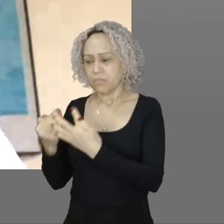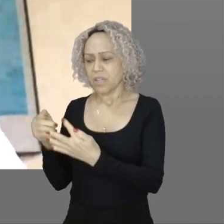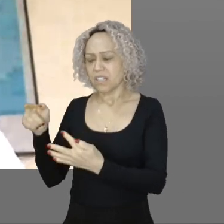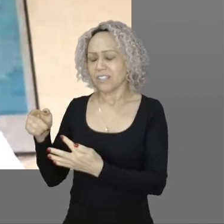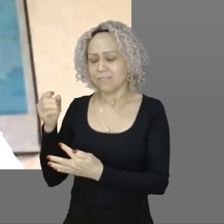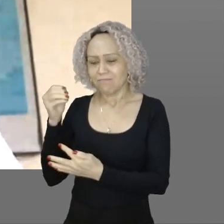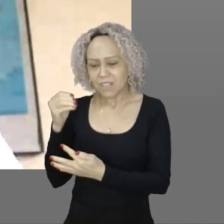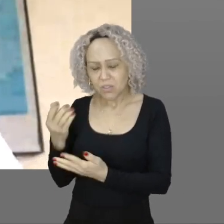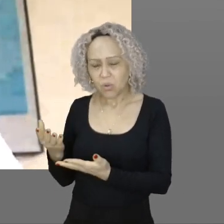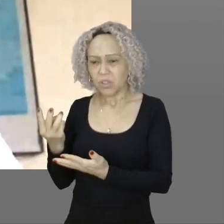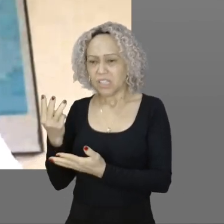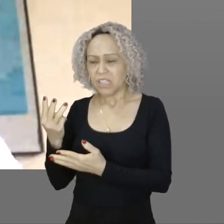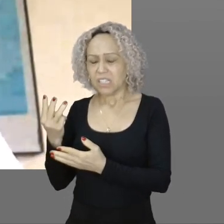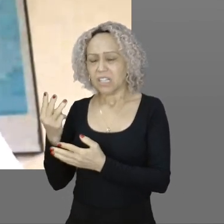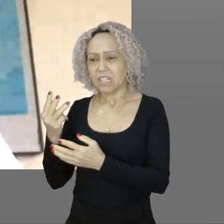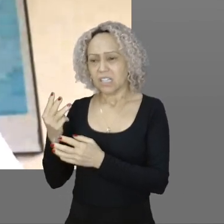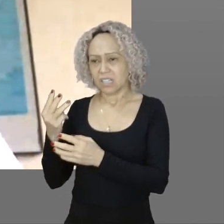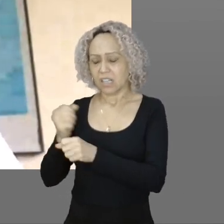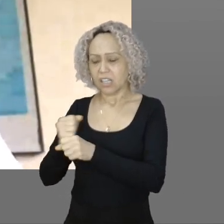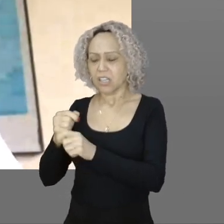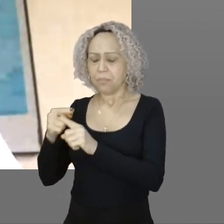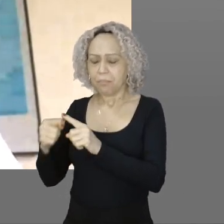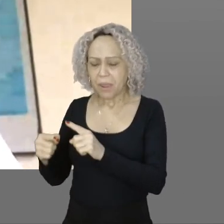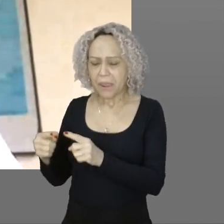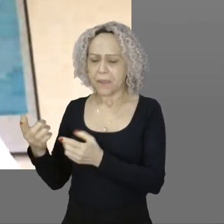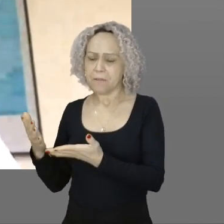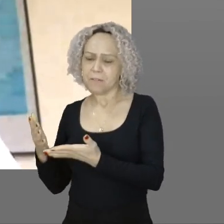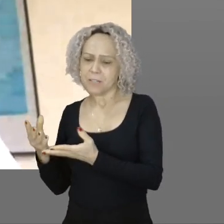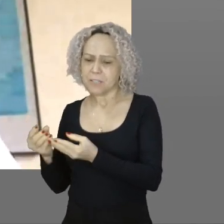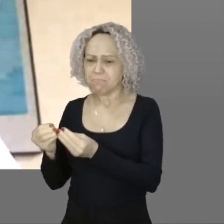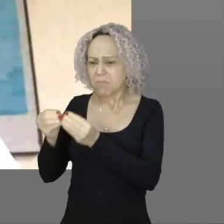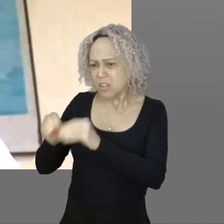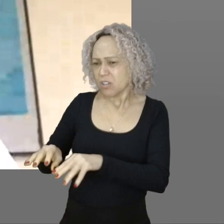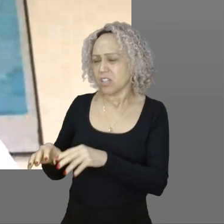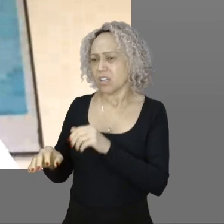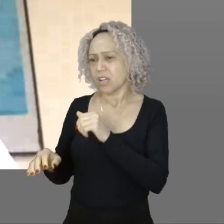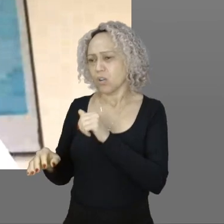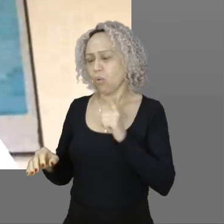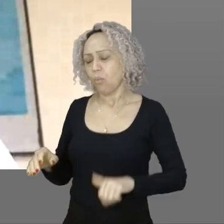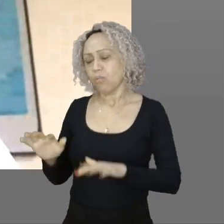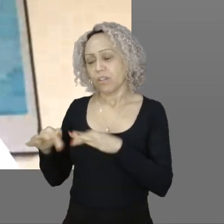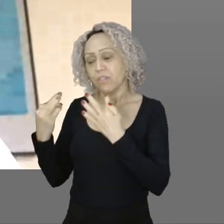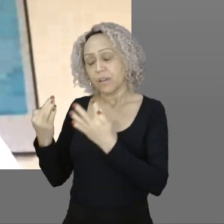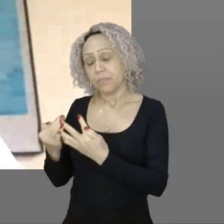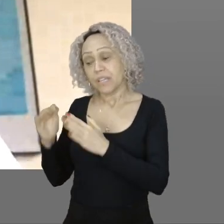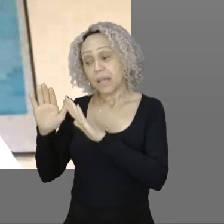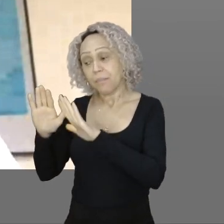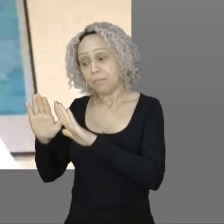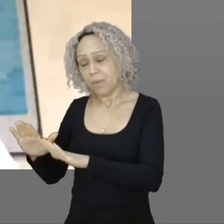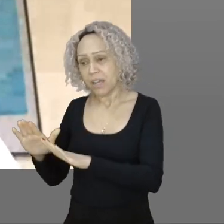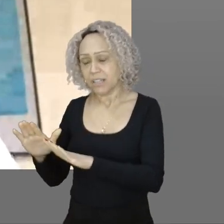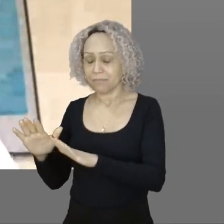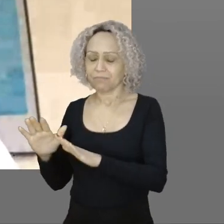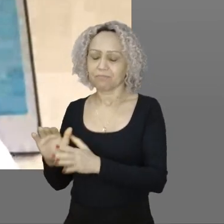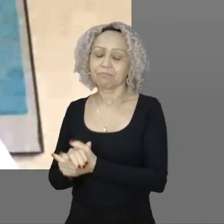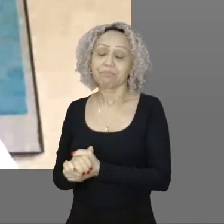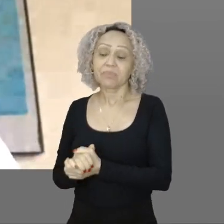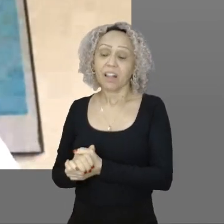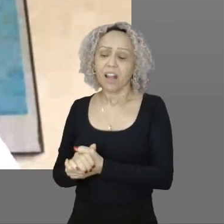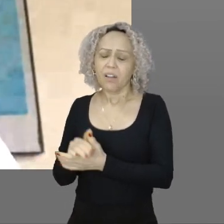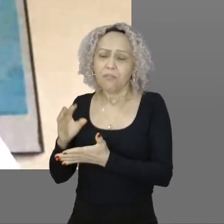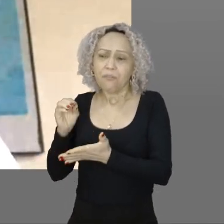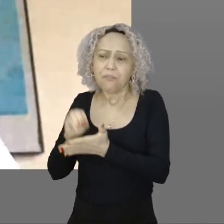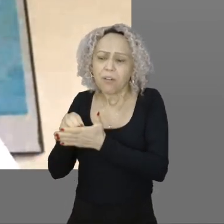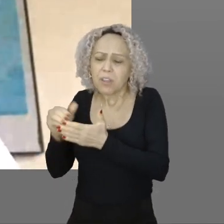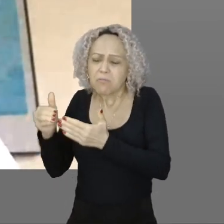mais pobre deste país percebeu, né, o truque mal intencionado do então presidente e não se deixou levar